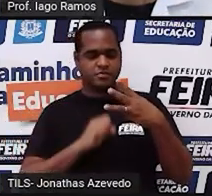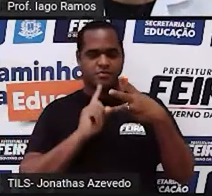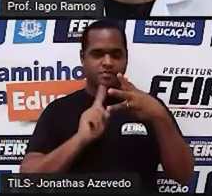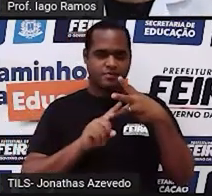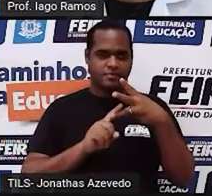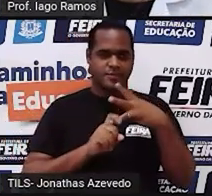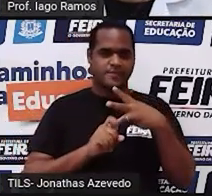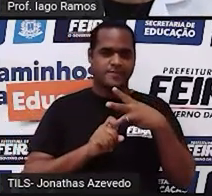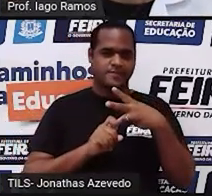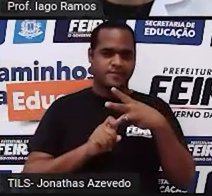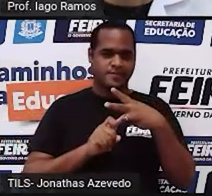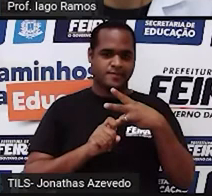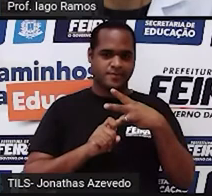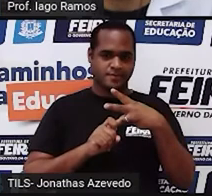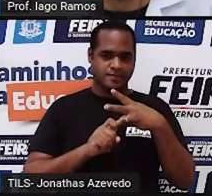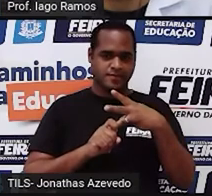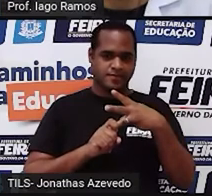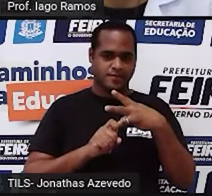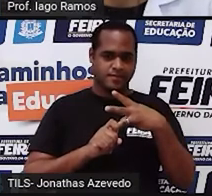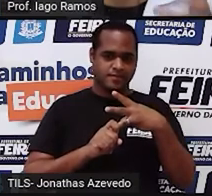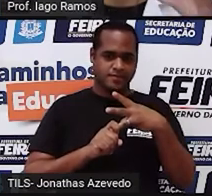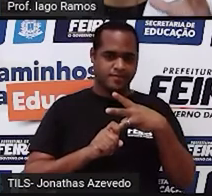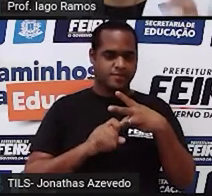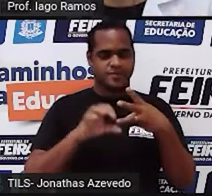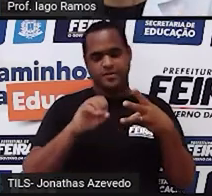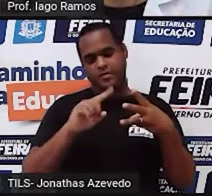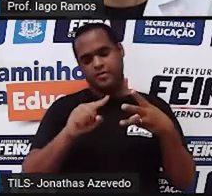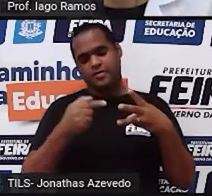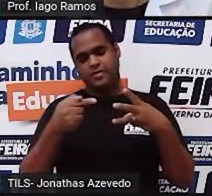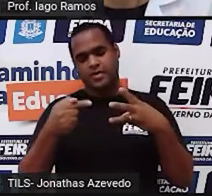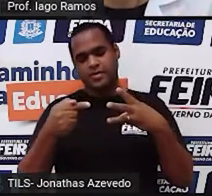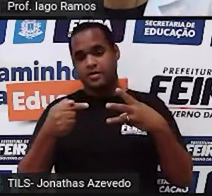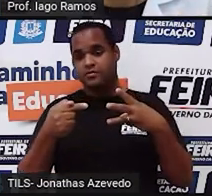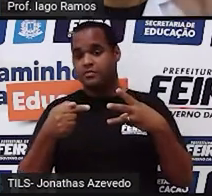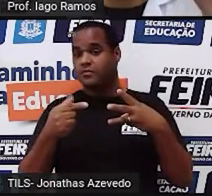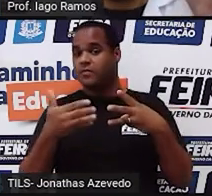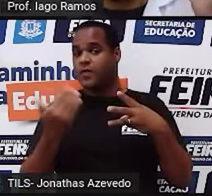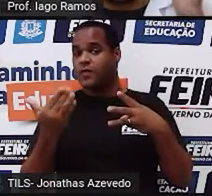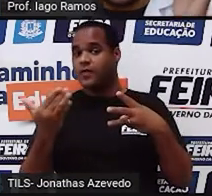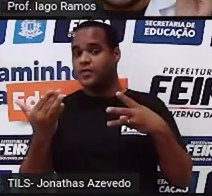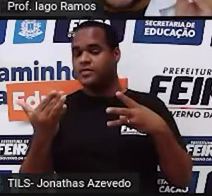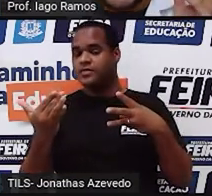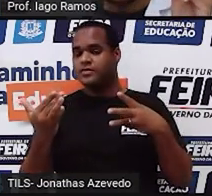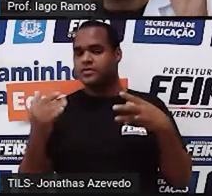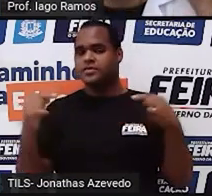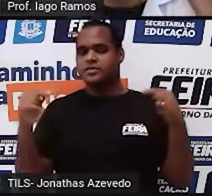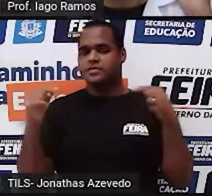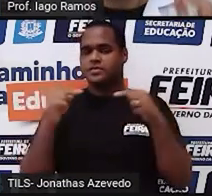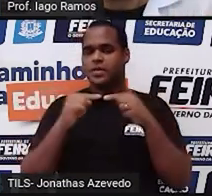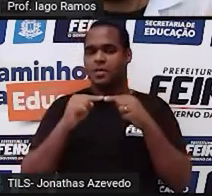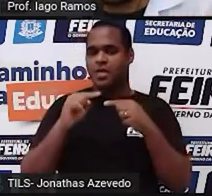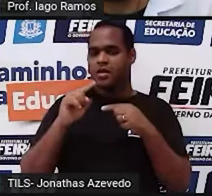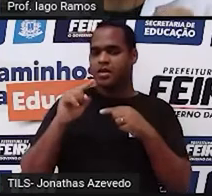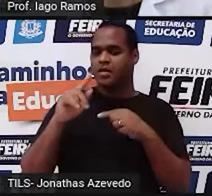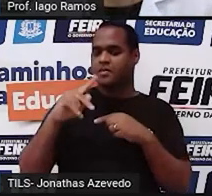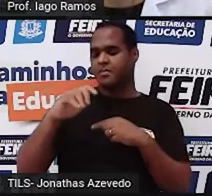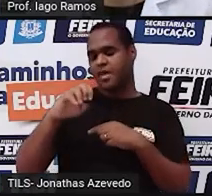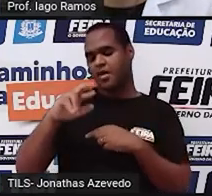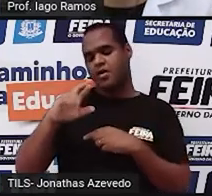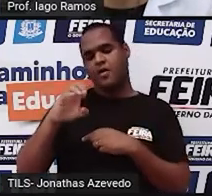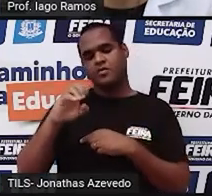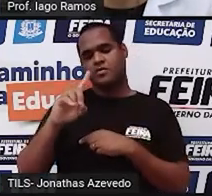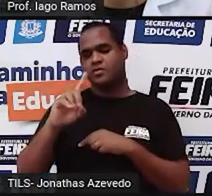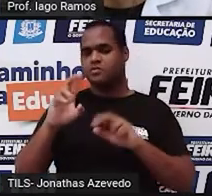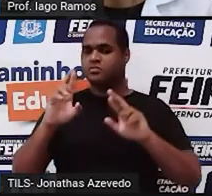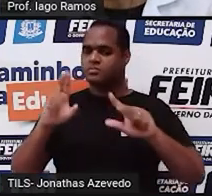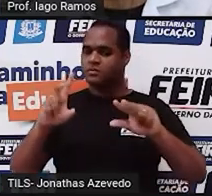Bem infinitos números depois ou é o número 0,7 qual deles que é